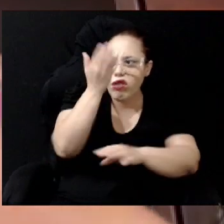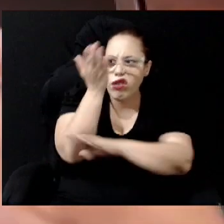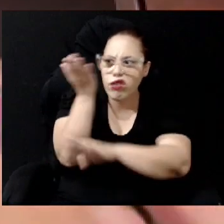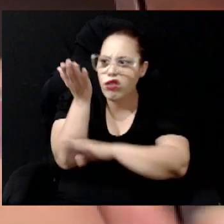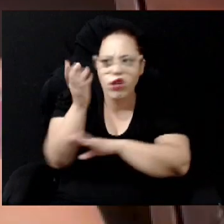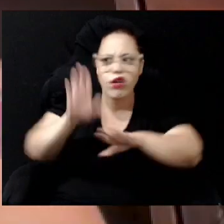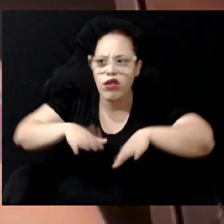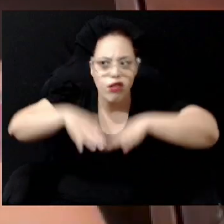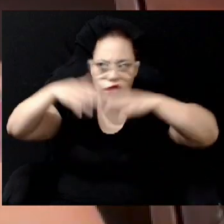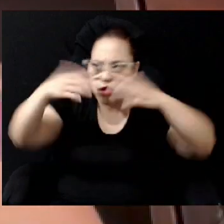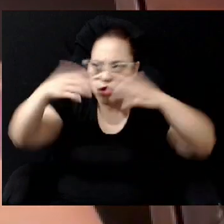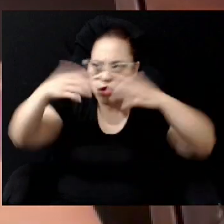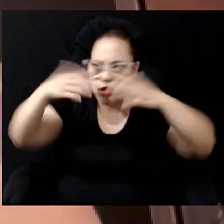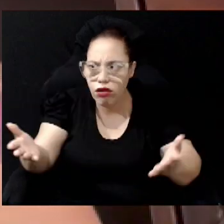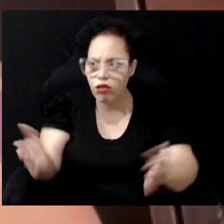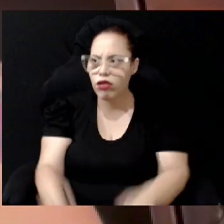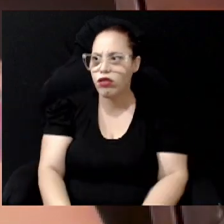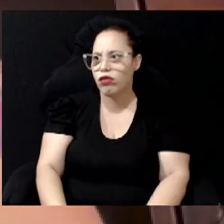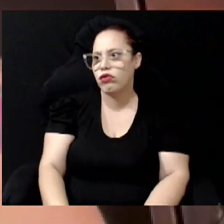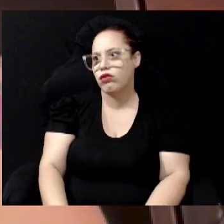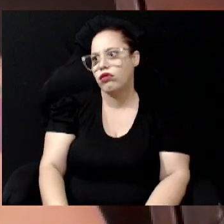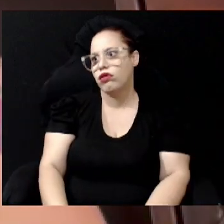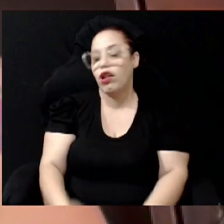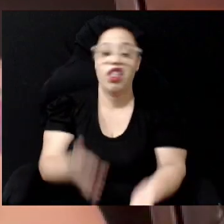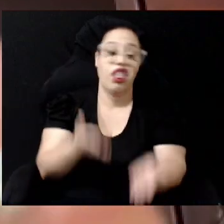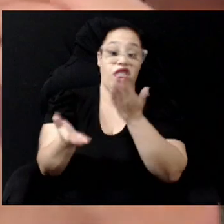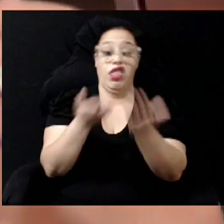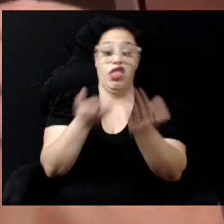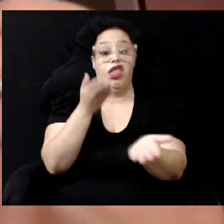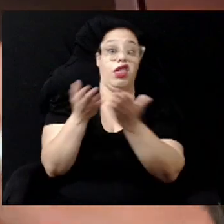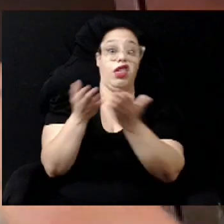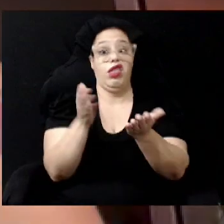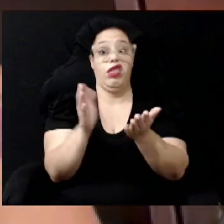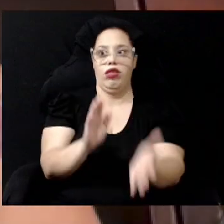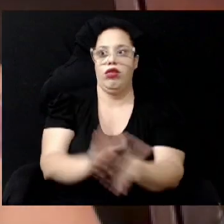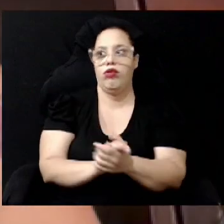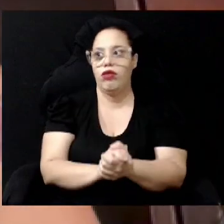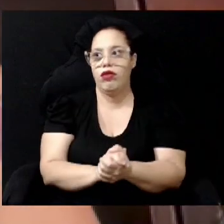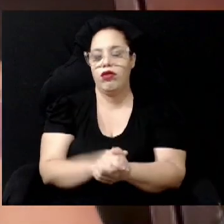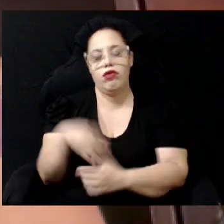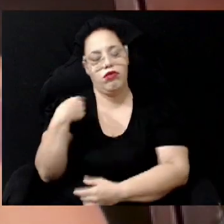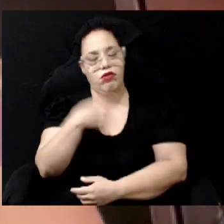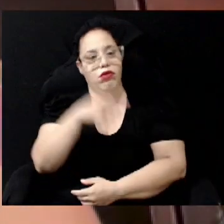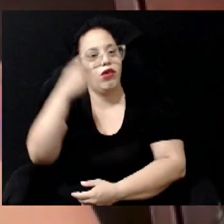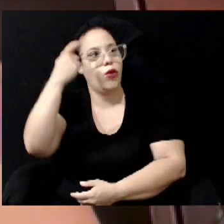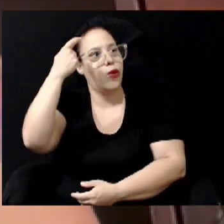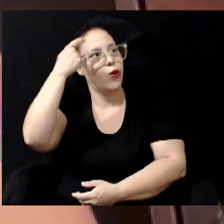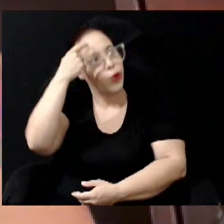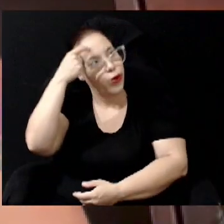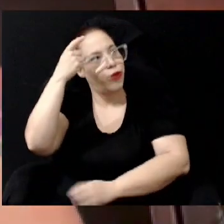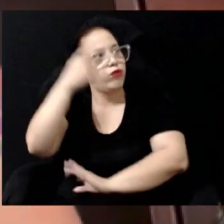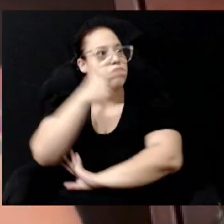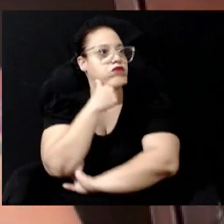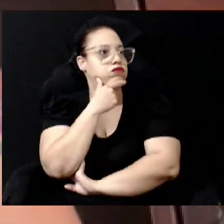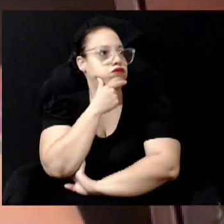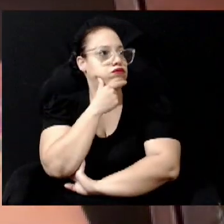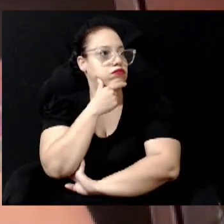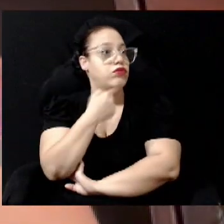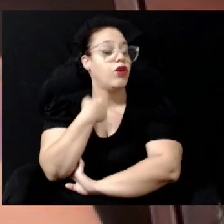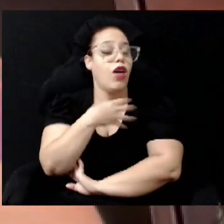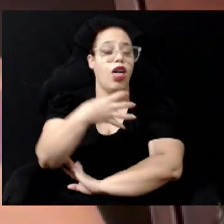tem esse desacoplamento entre o nosso racional e o nosso